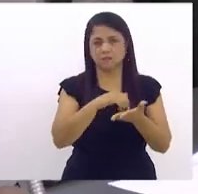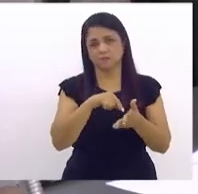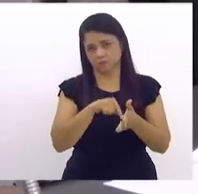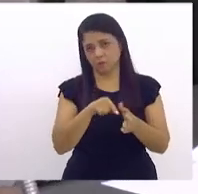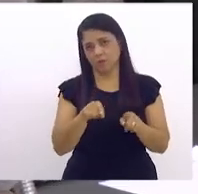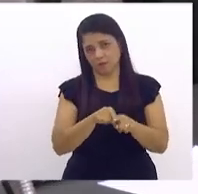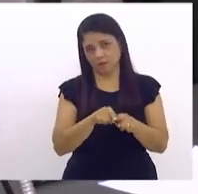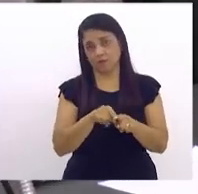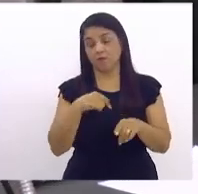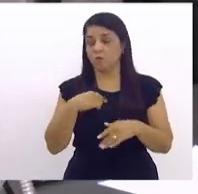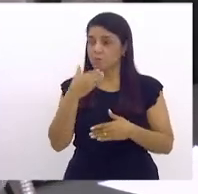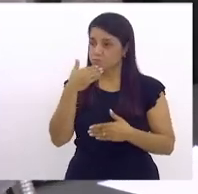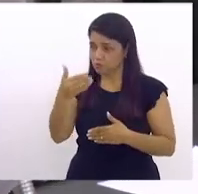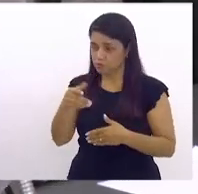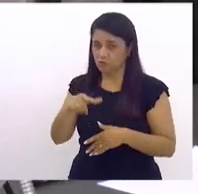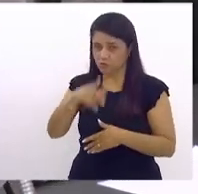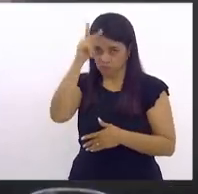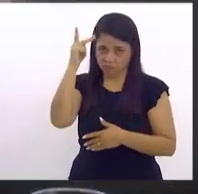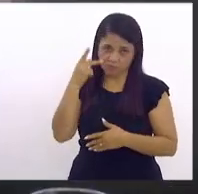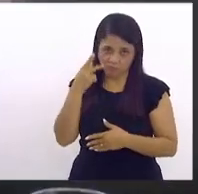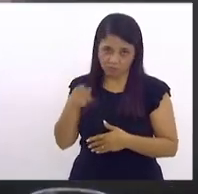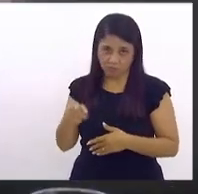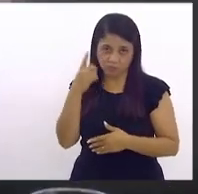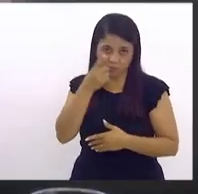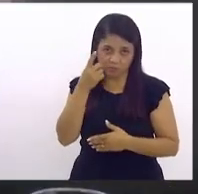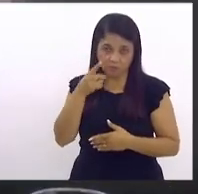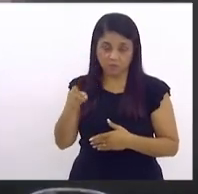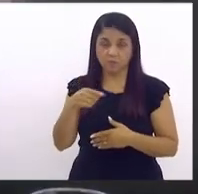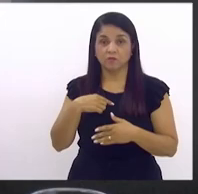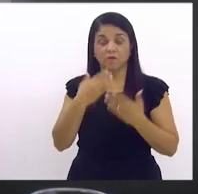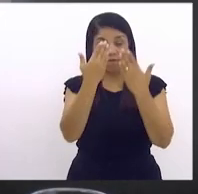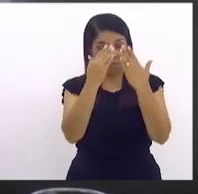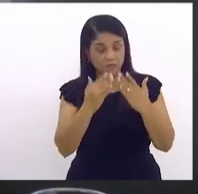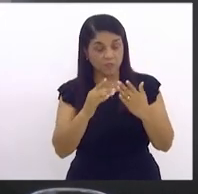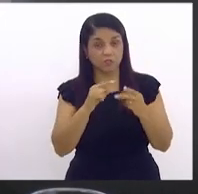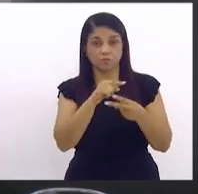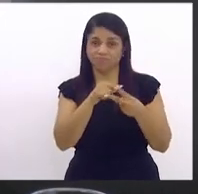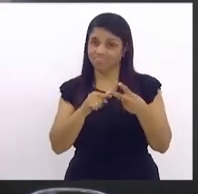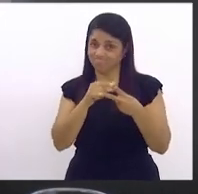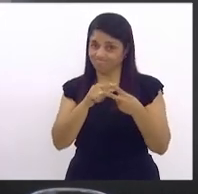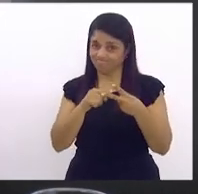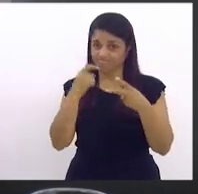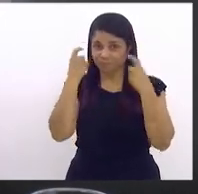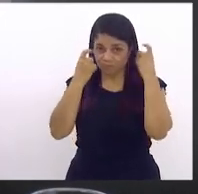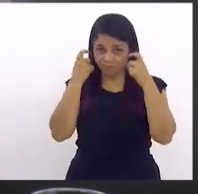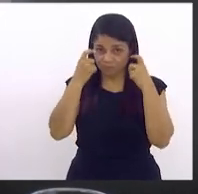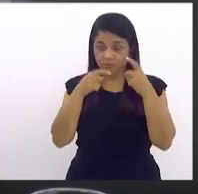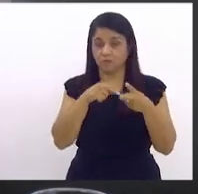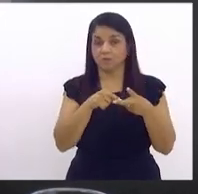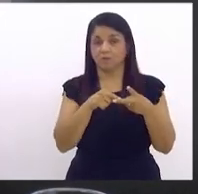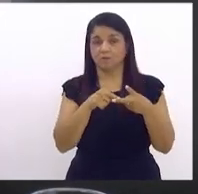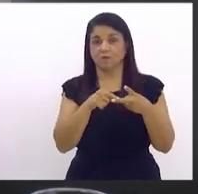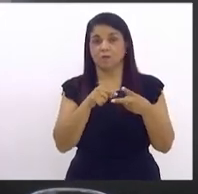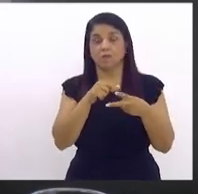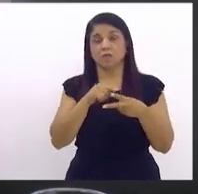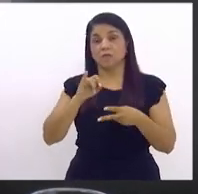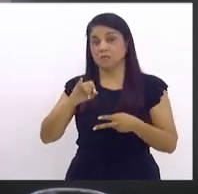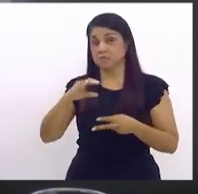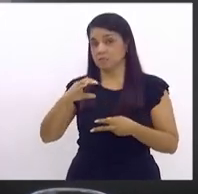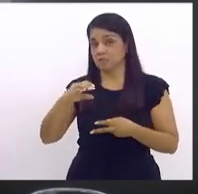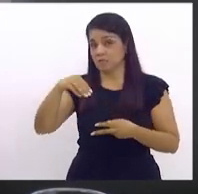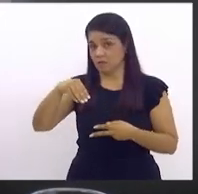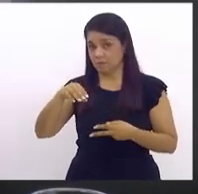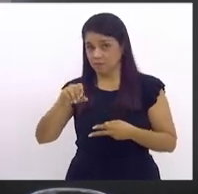pedir a Vossa Excelência, estado Luiz Paulo, vista por dois motivos. Porque ele quer abrir do mão do ICMS em